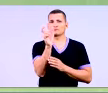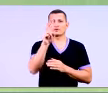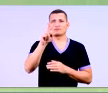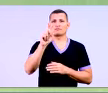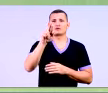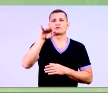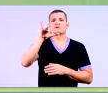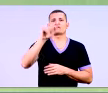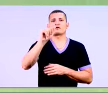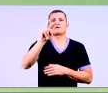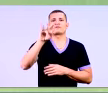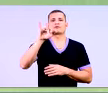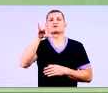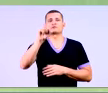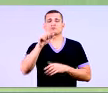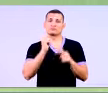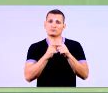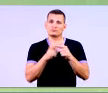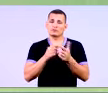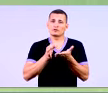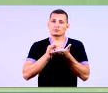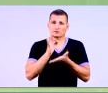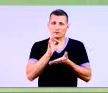porque em java variável